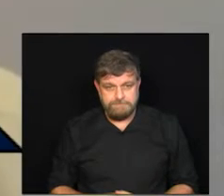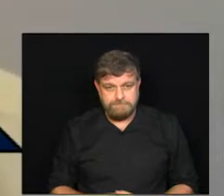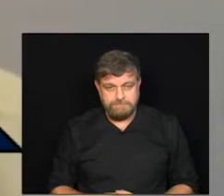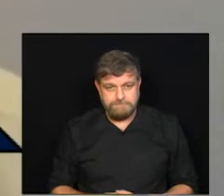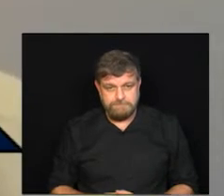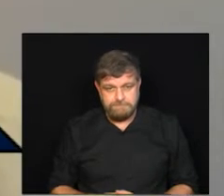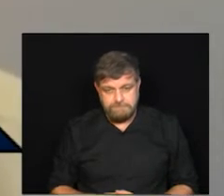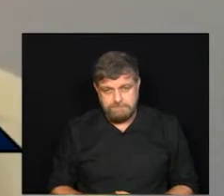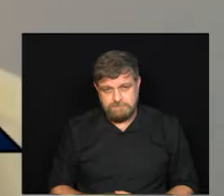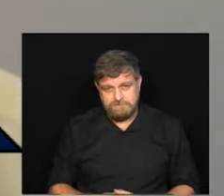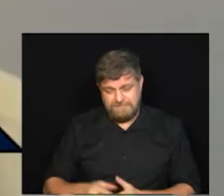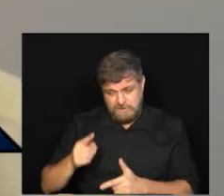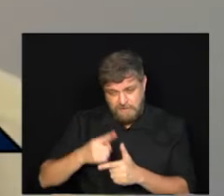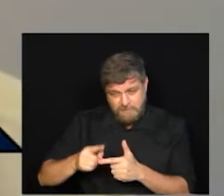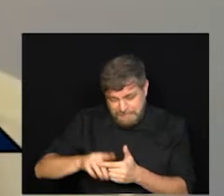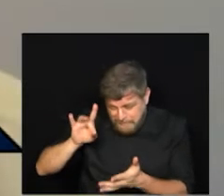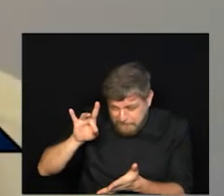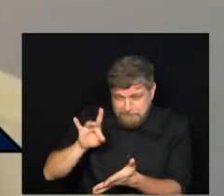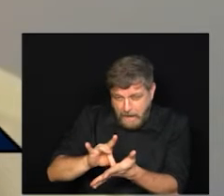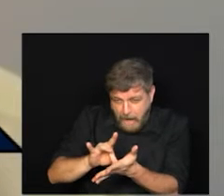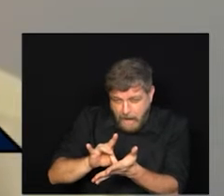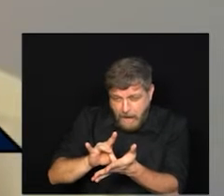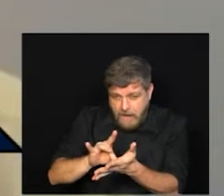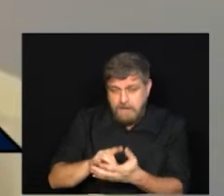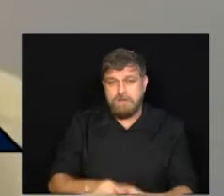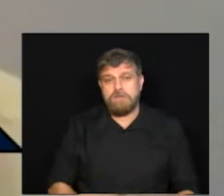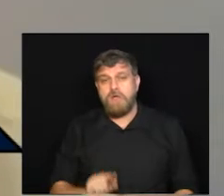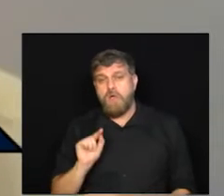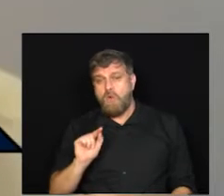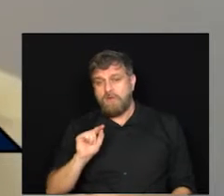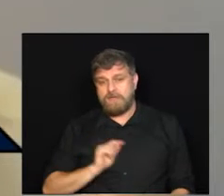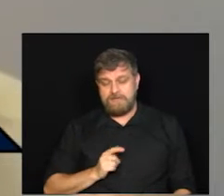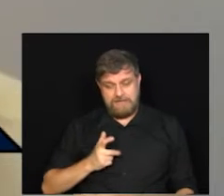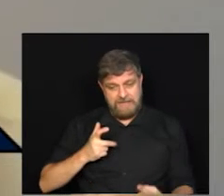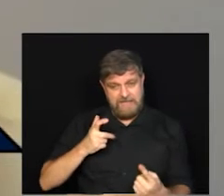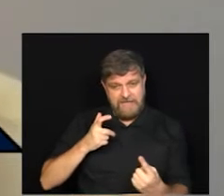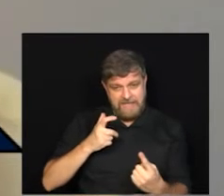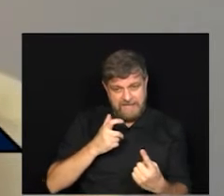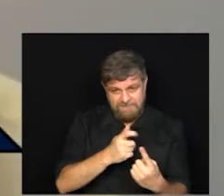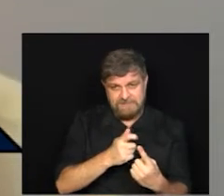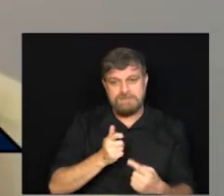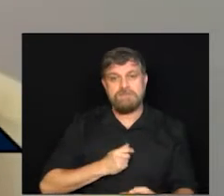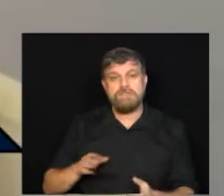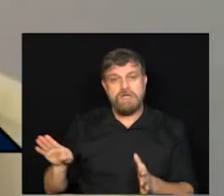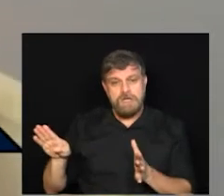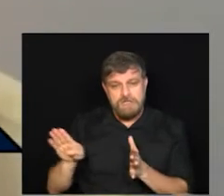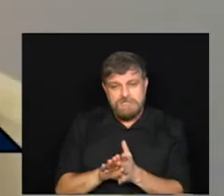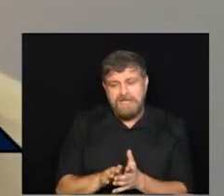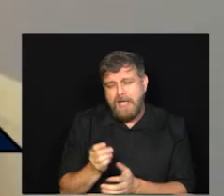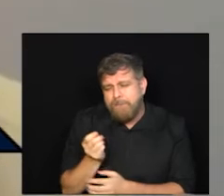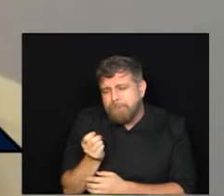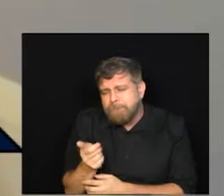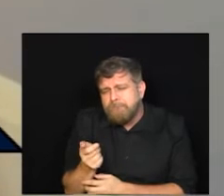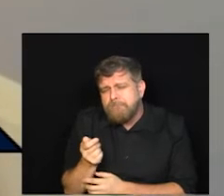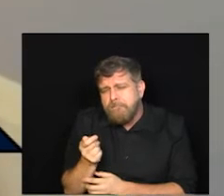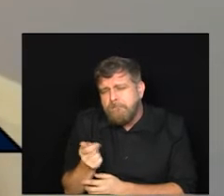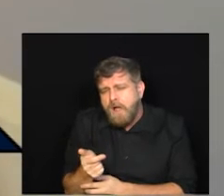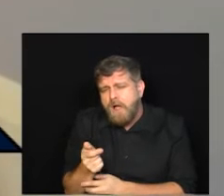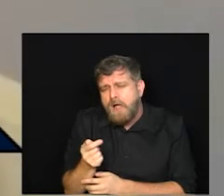A situação real que nós temos é de que a vacina está chegando a